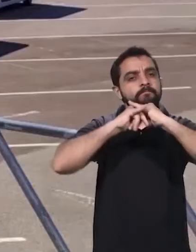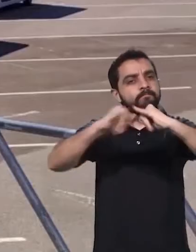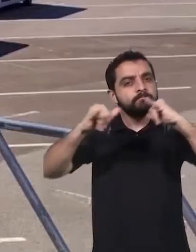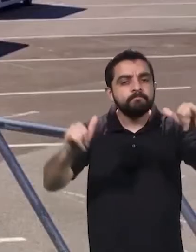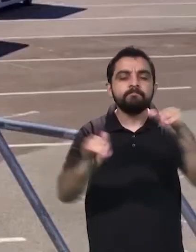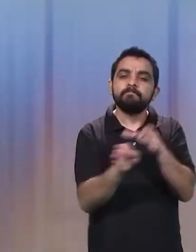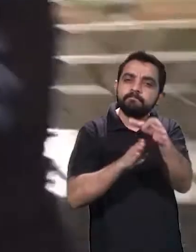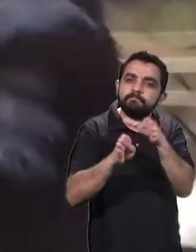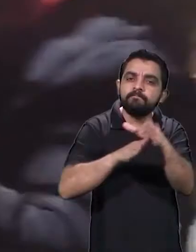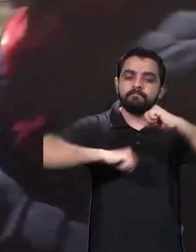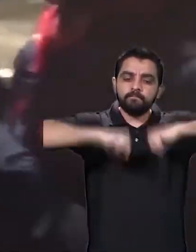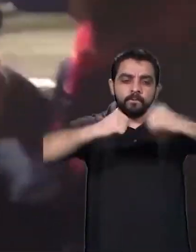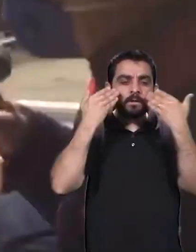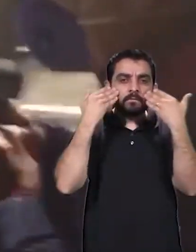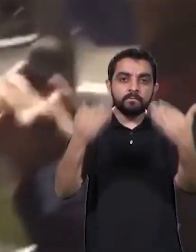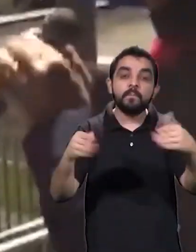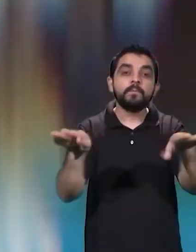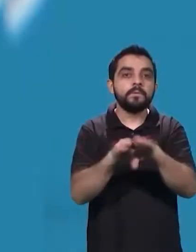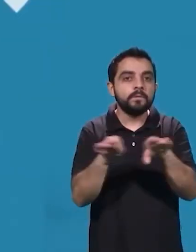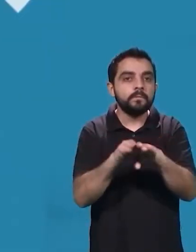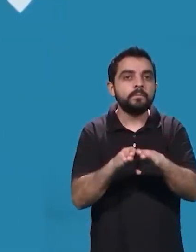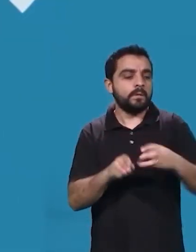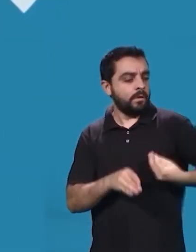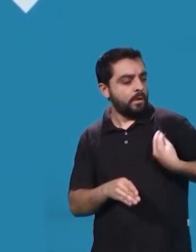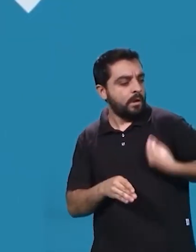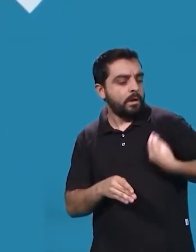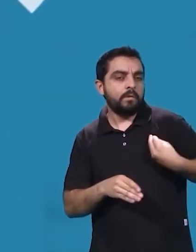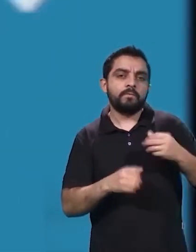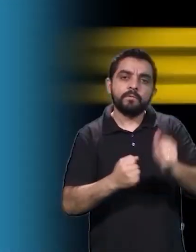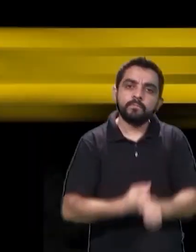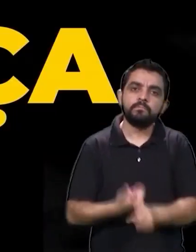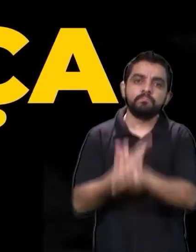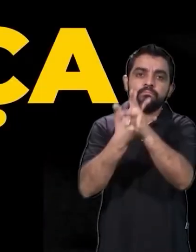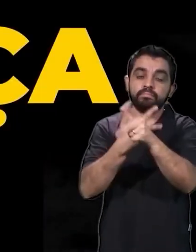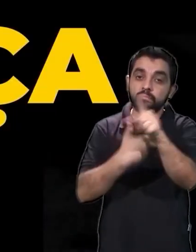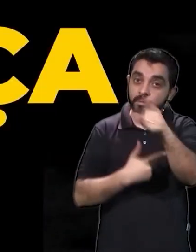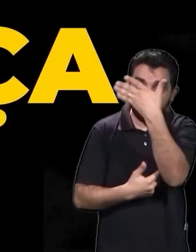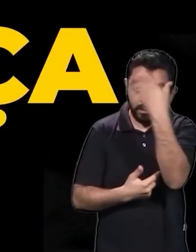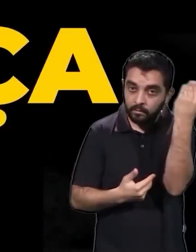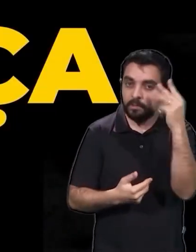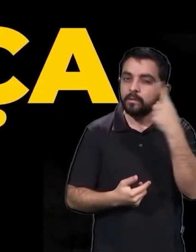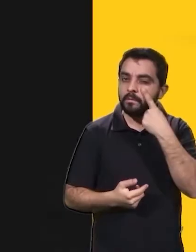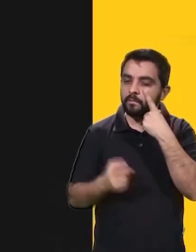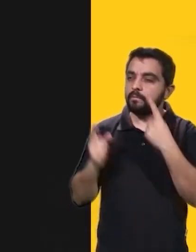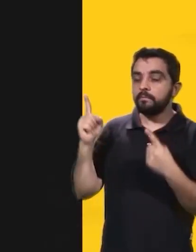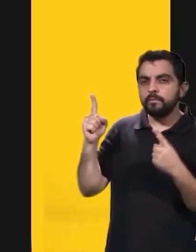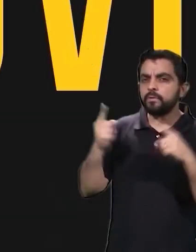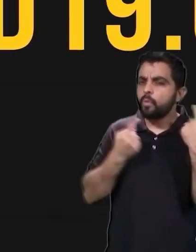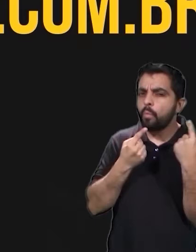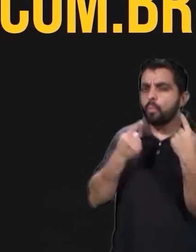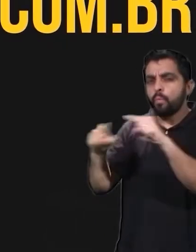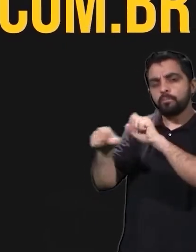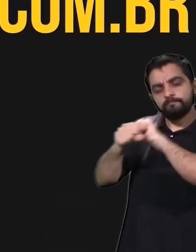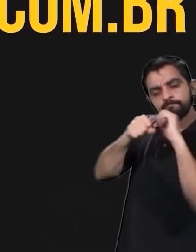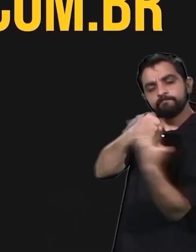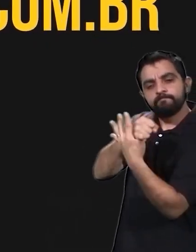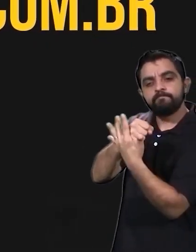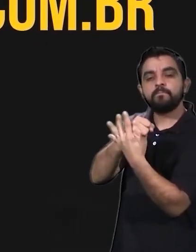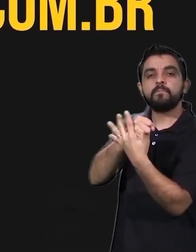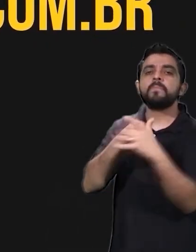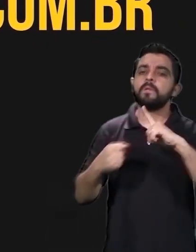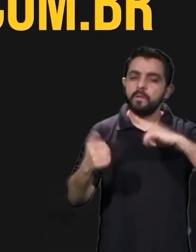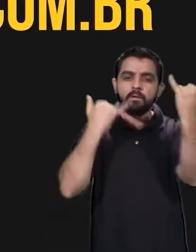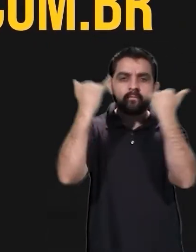estamos orientando na porta de fábrica e através de lives diárias. E não se esqueça, acesse